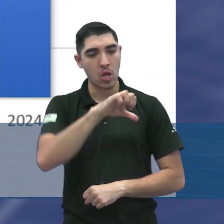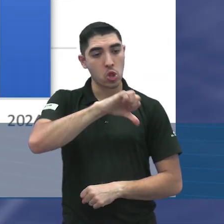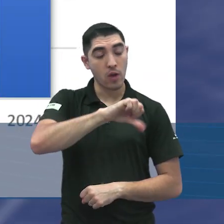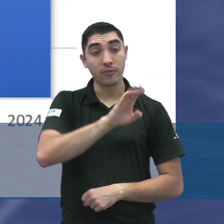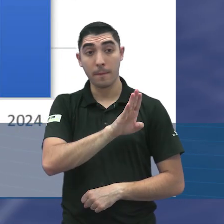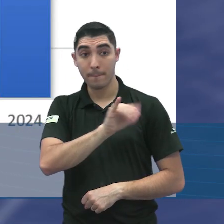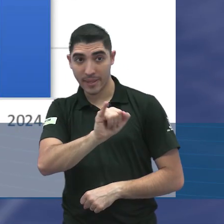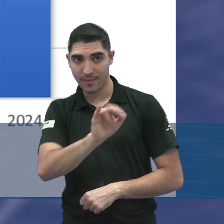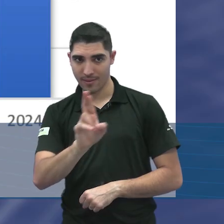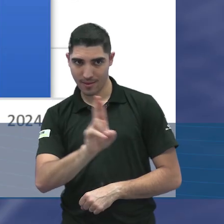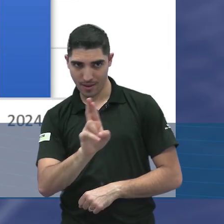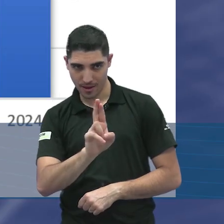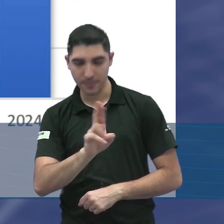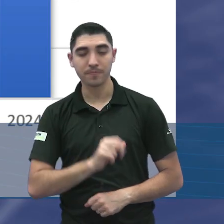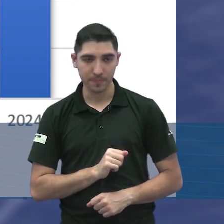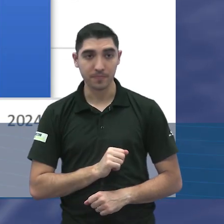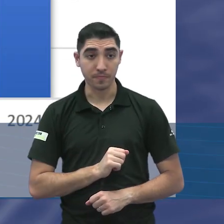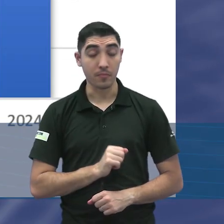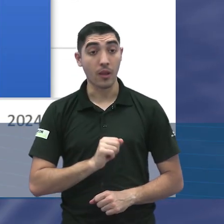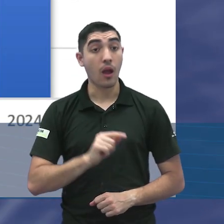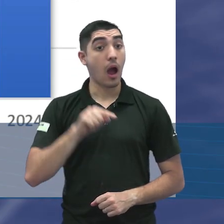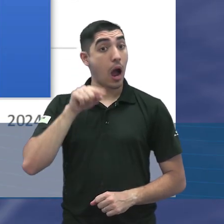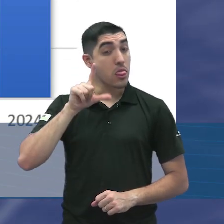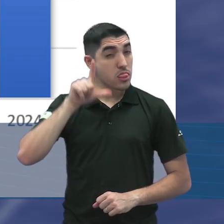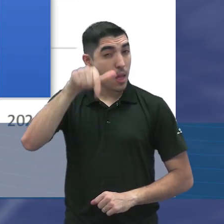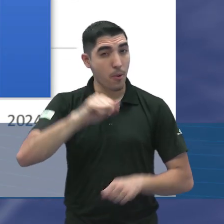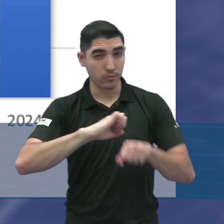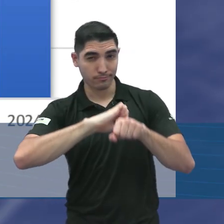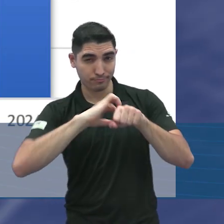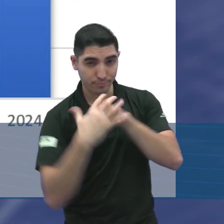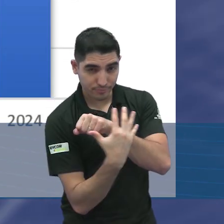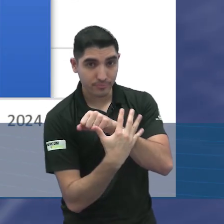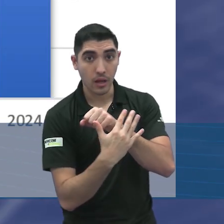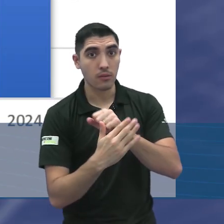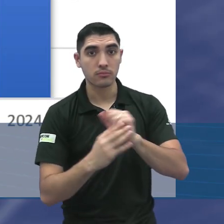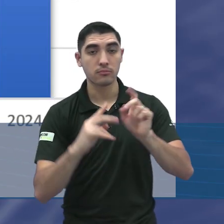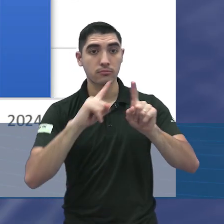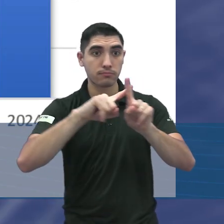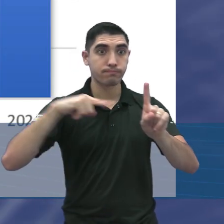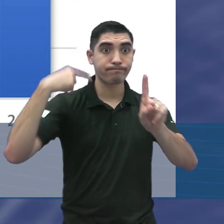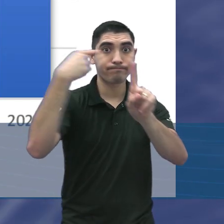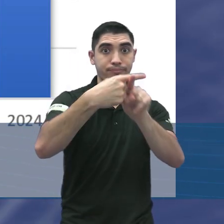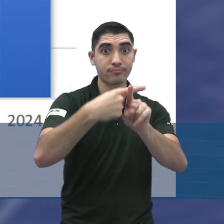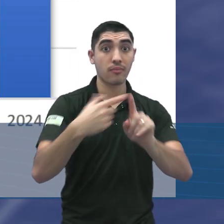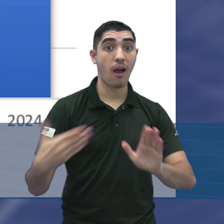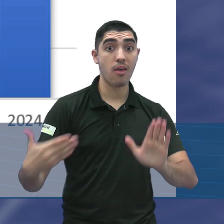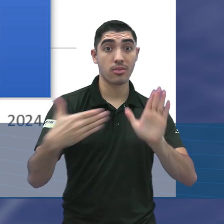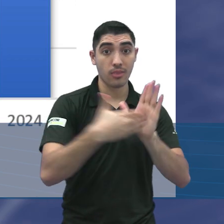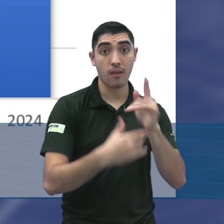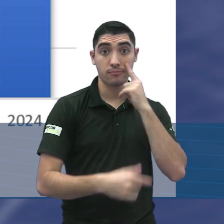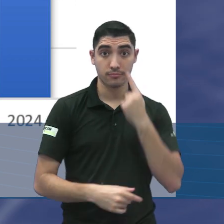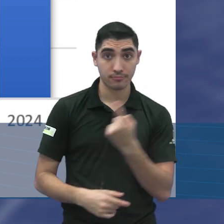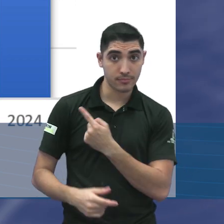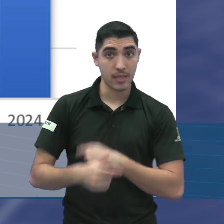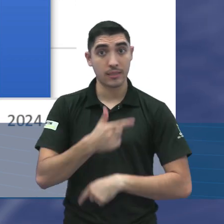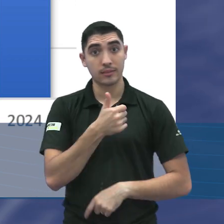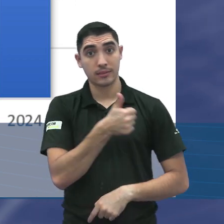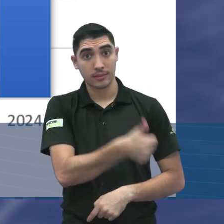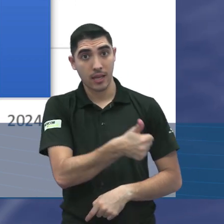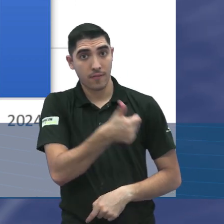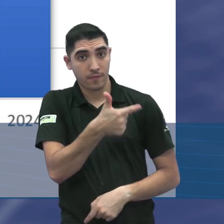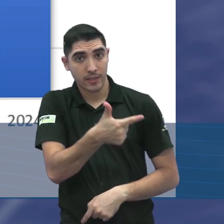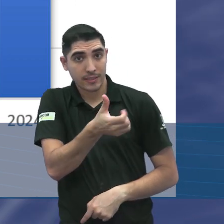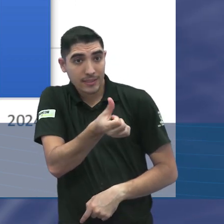de 89 bilhões de reais, né? Com a pandemia, o número deu um salto e chegou a